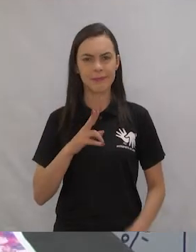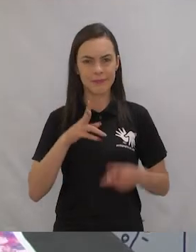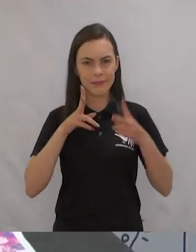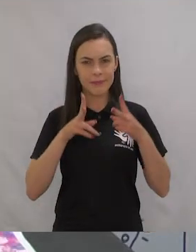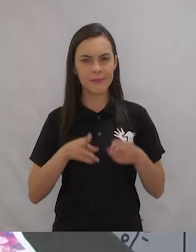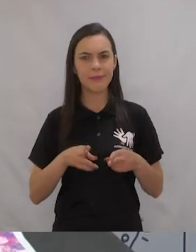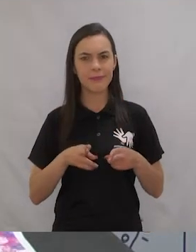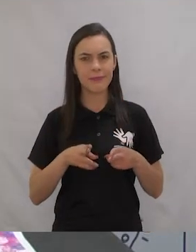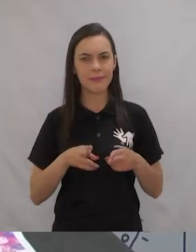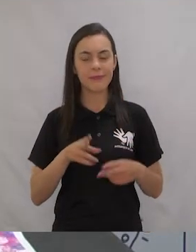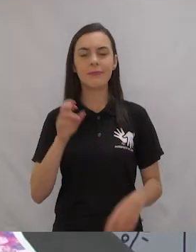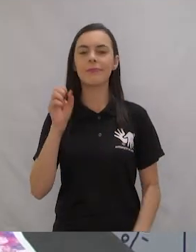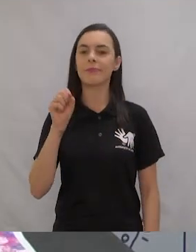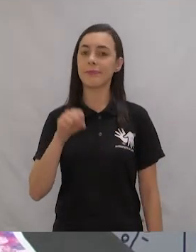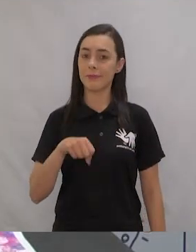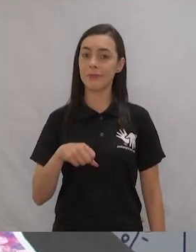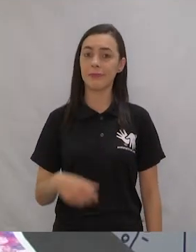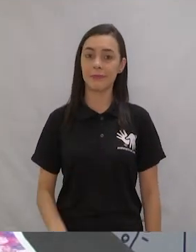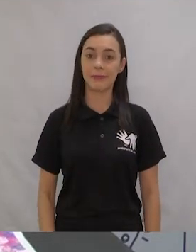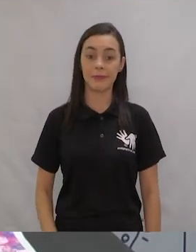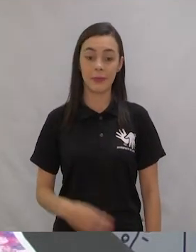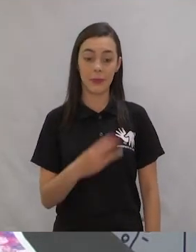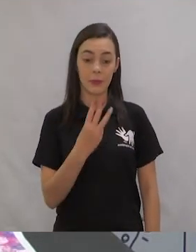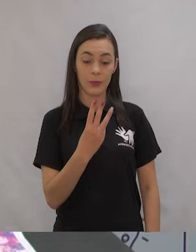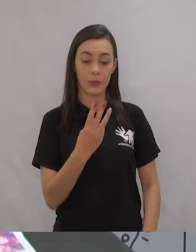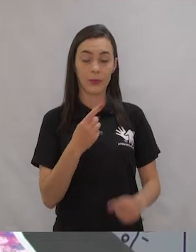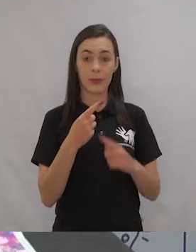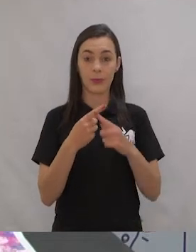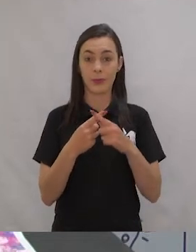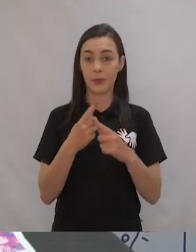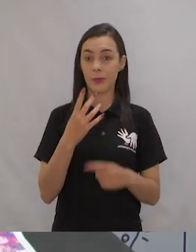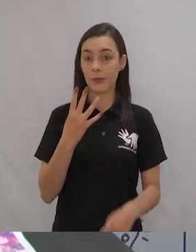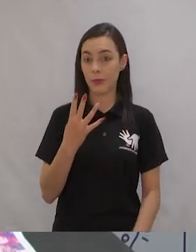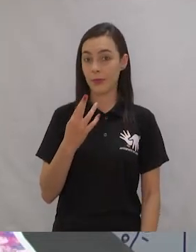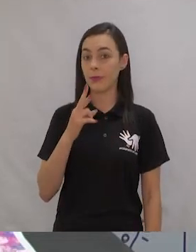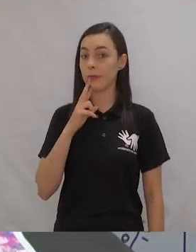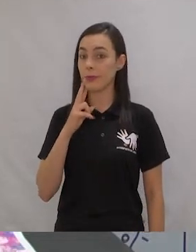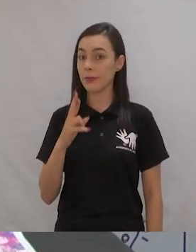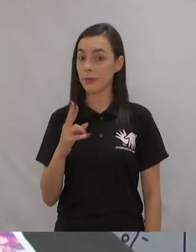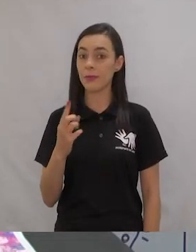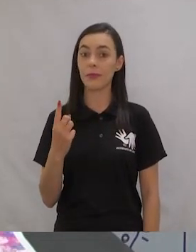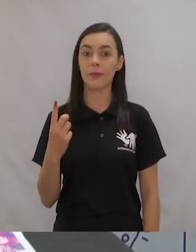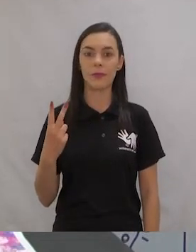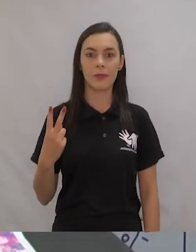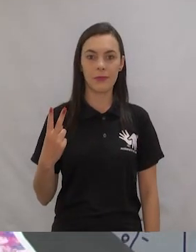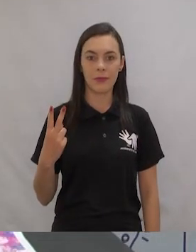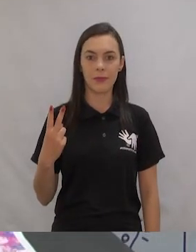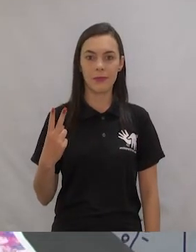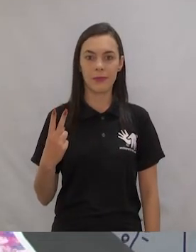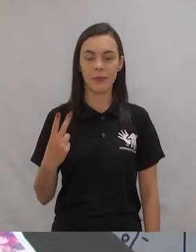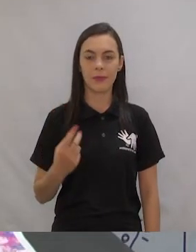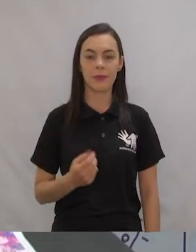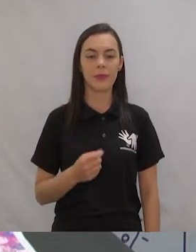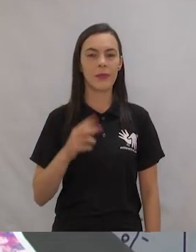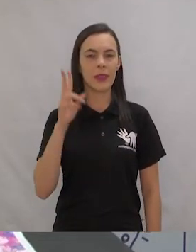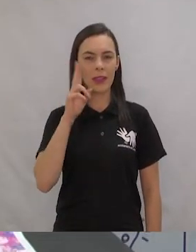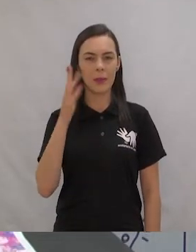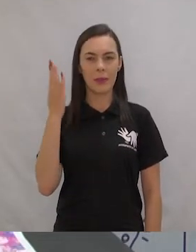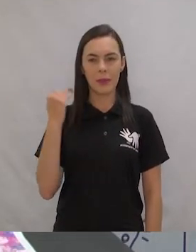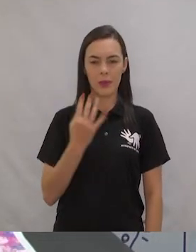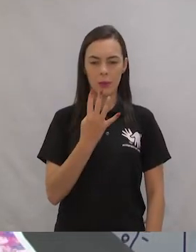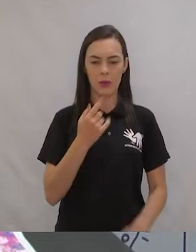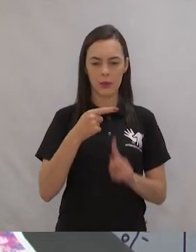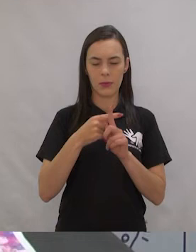mesmo resultado? Sim. Então, 3 vezes 4 é igual a 12, que 4